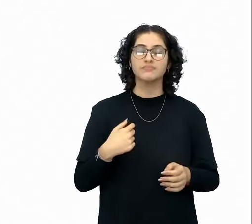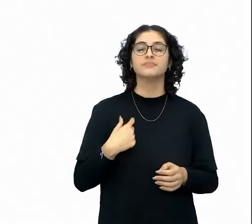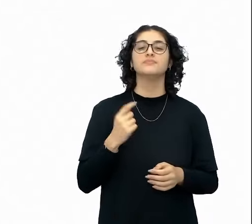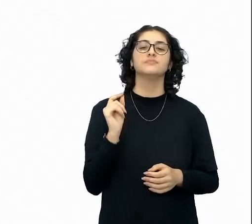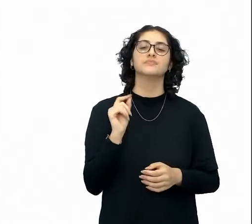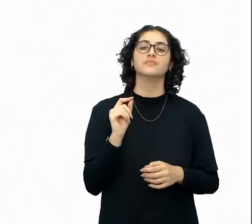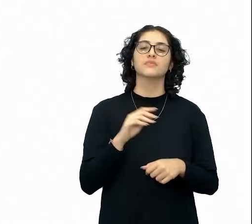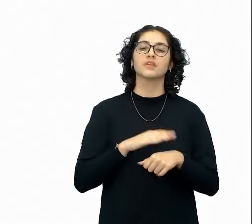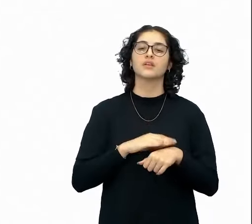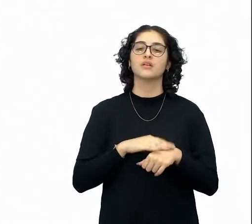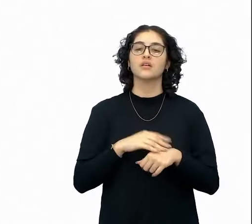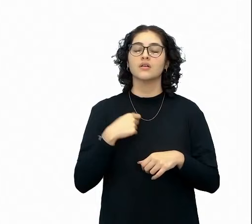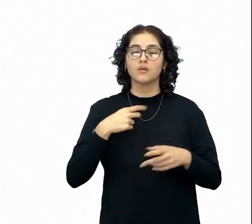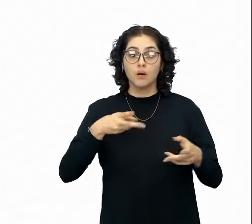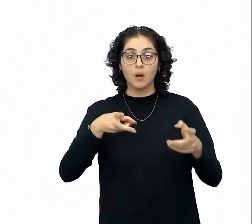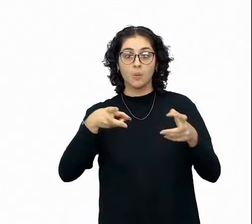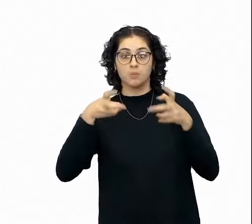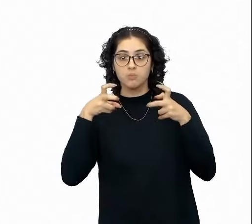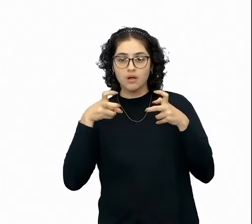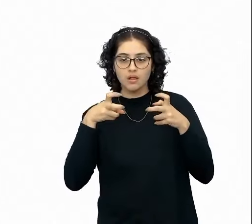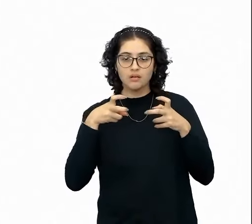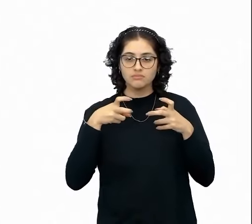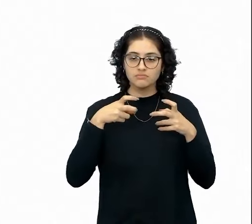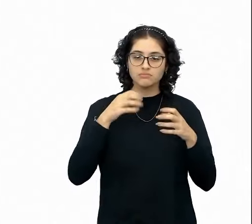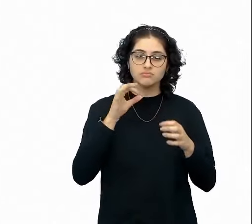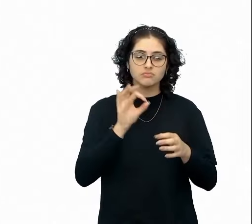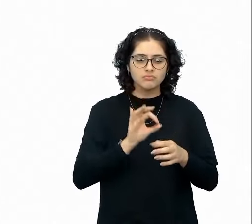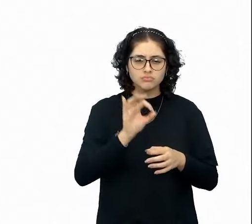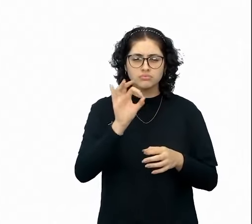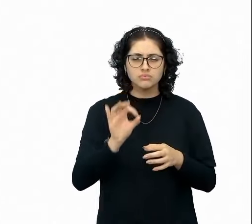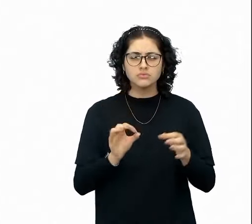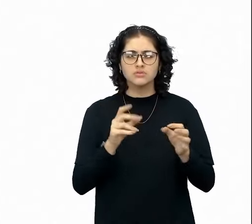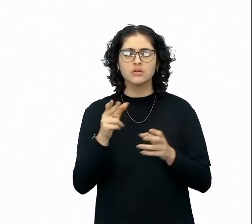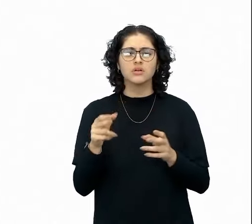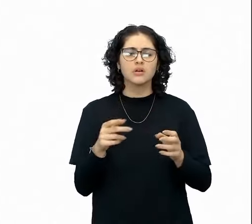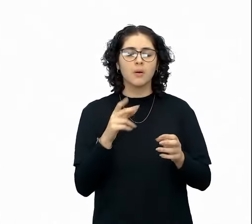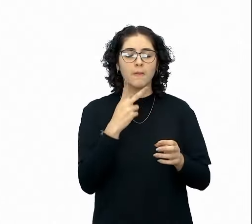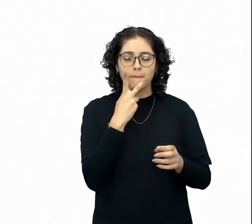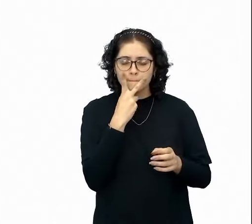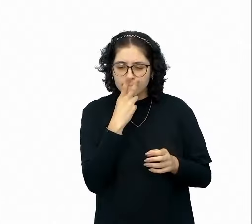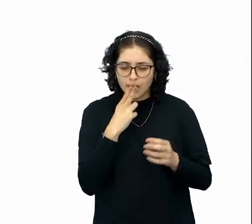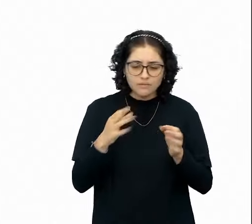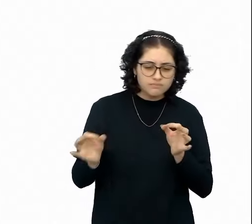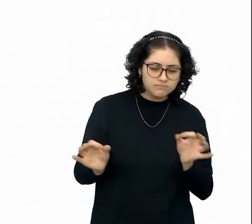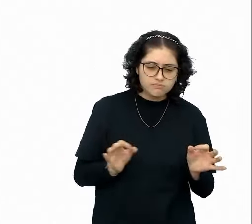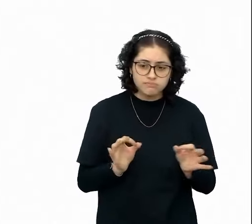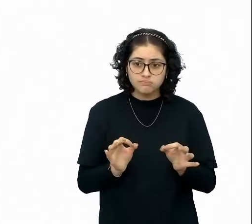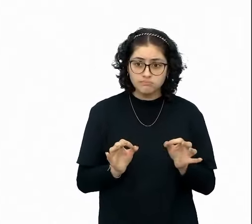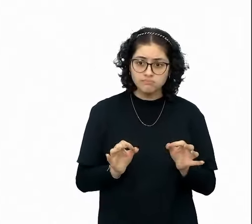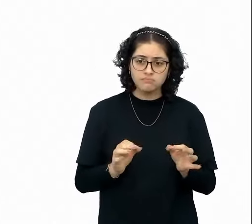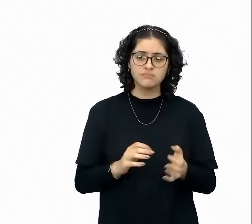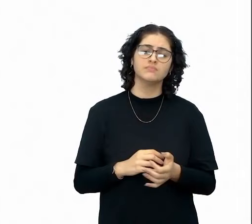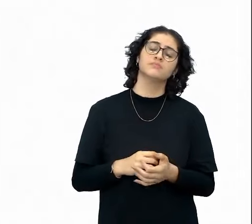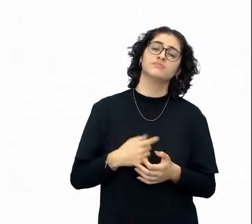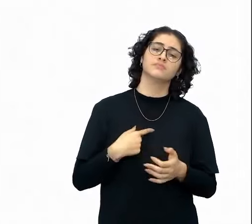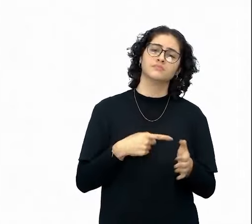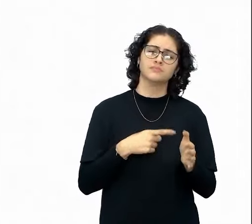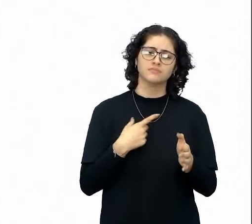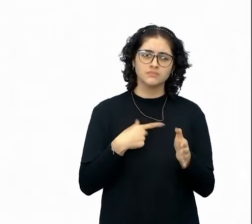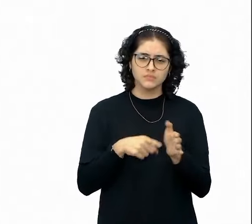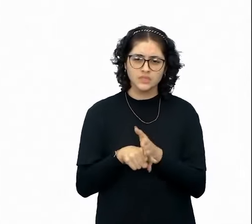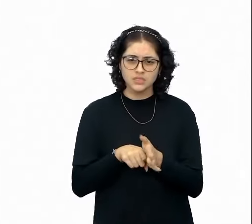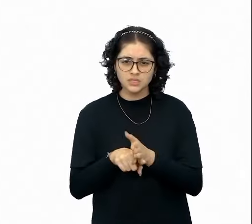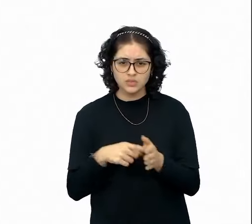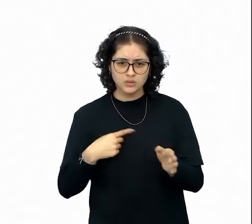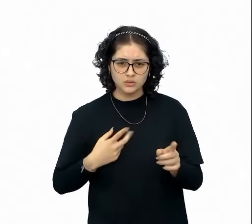Um reconhecimento desses padrões, né? Eu preciso buscar semelhança, né? Naquilo que eu